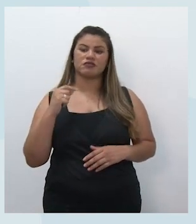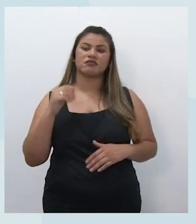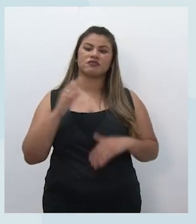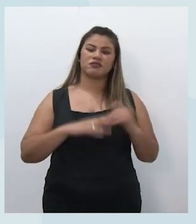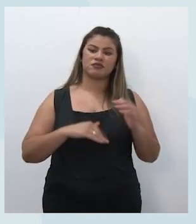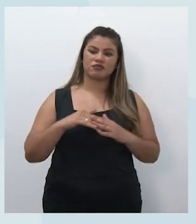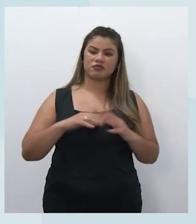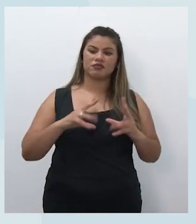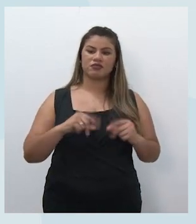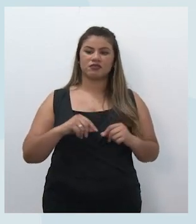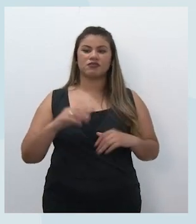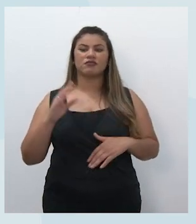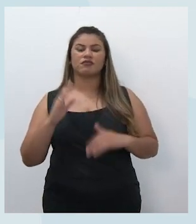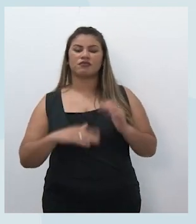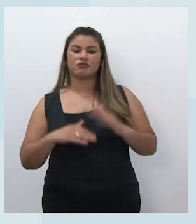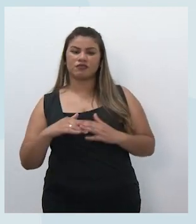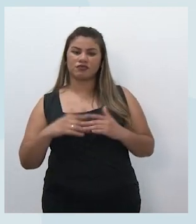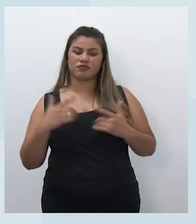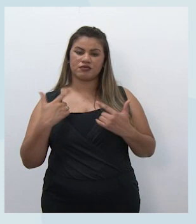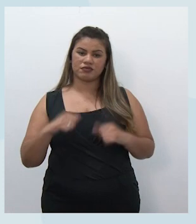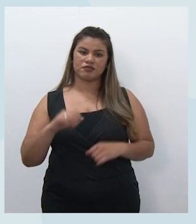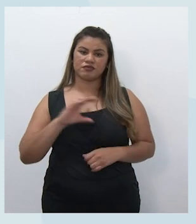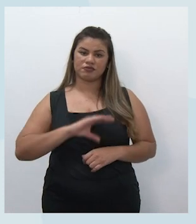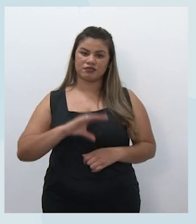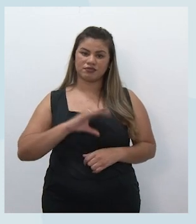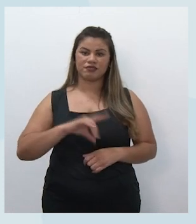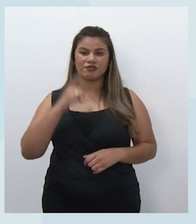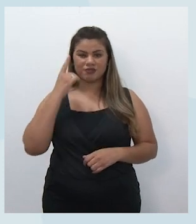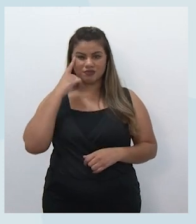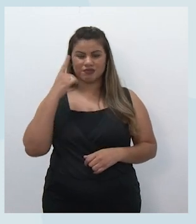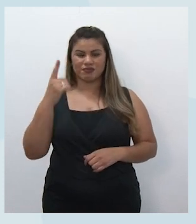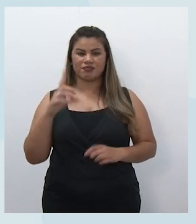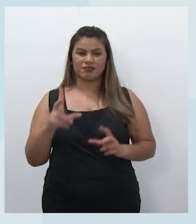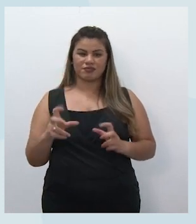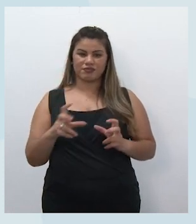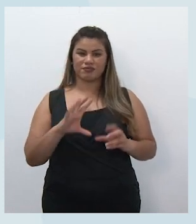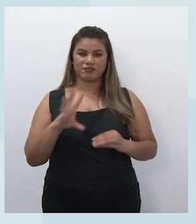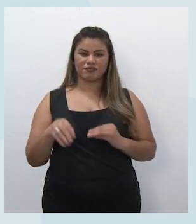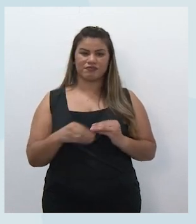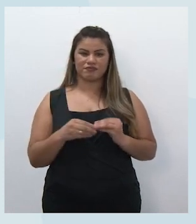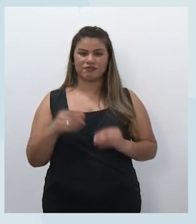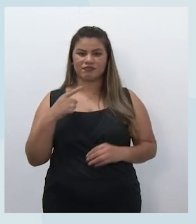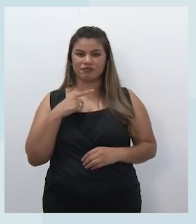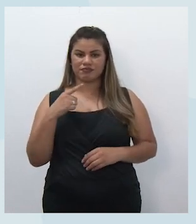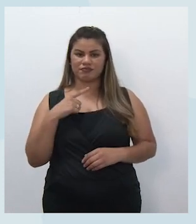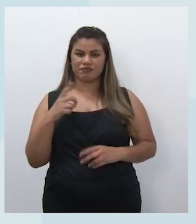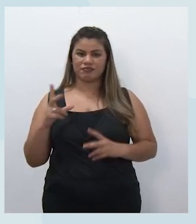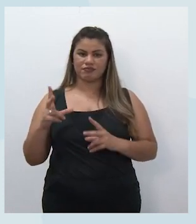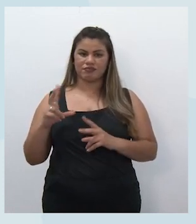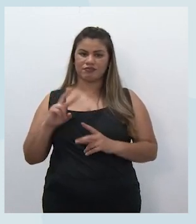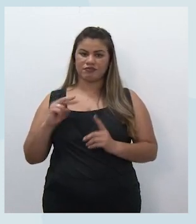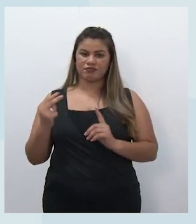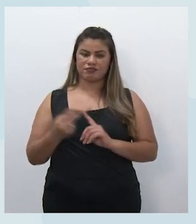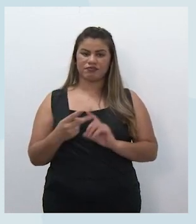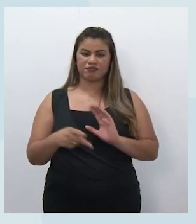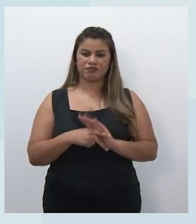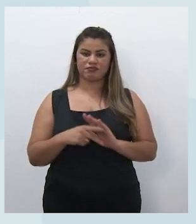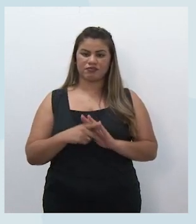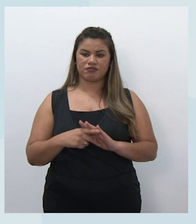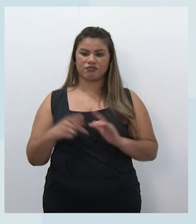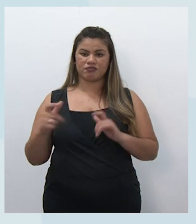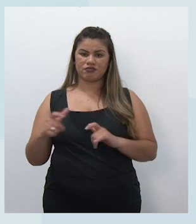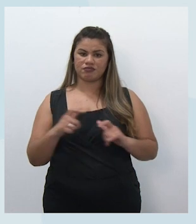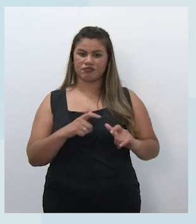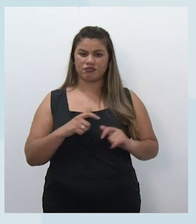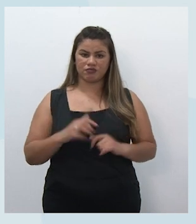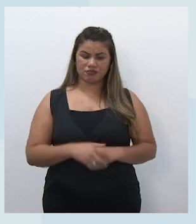portuguesa. Vocês percebam que existe uma integração em todo esse trabalho, né? Nessa perspectiva de trabalho por área. Porque uma